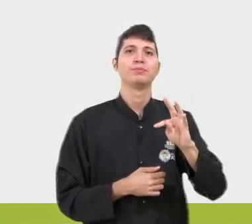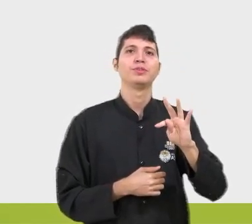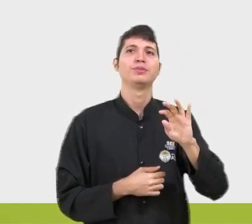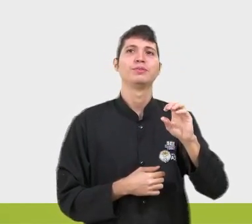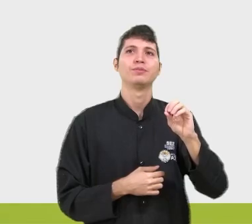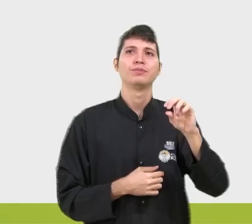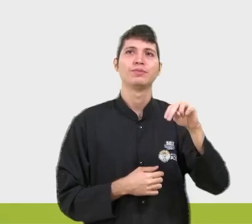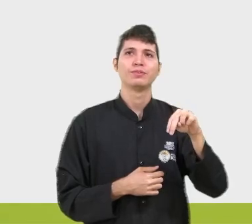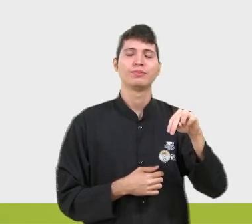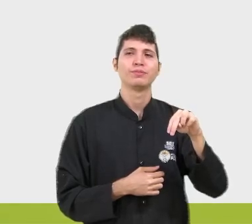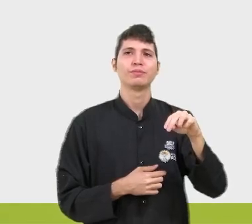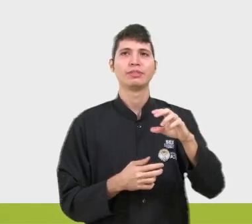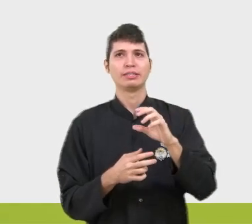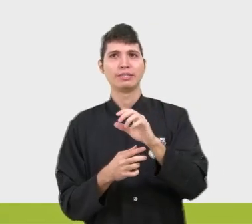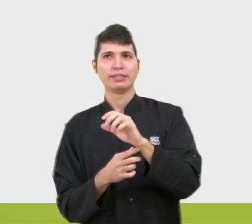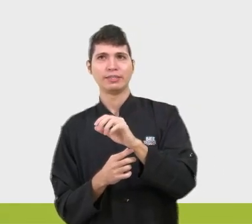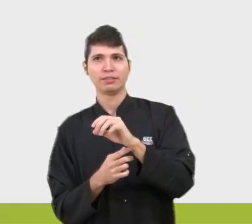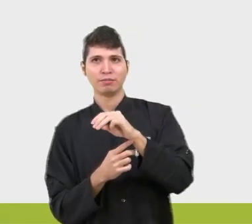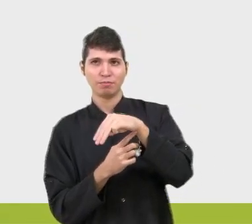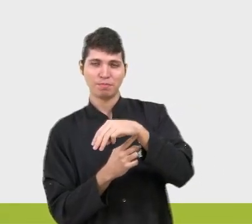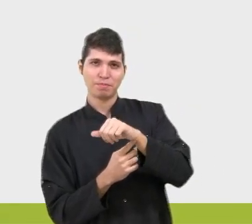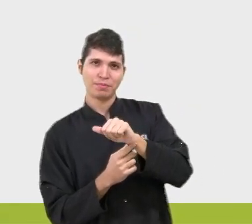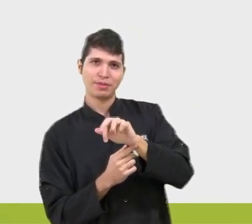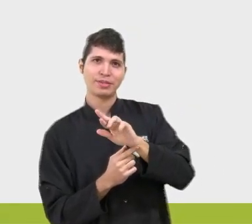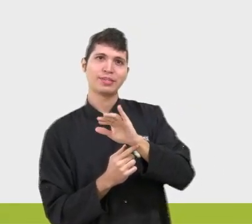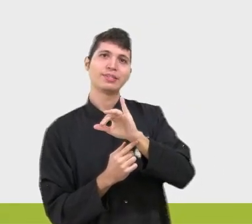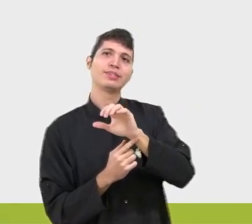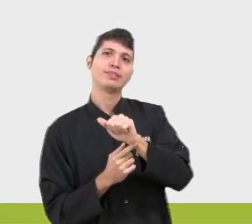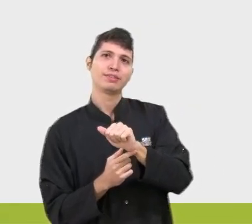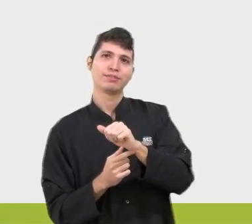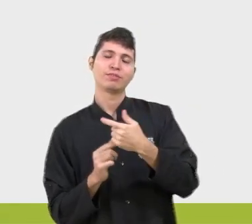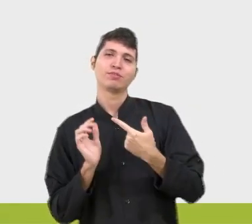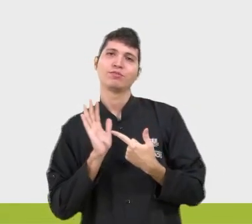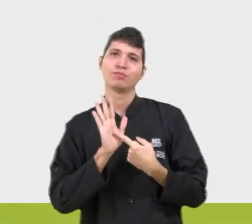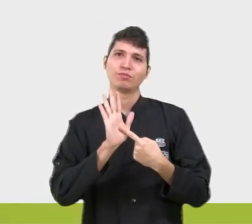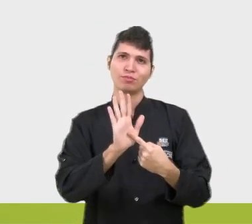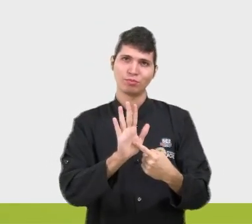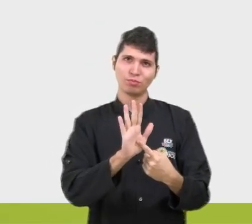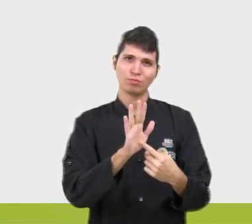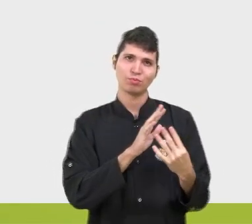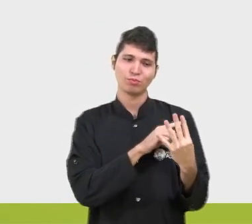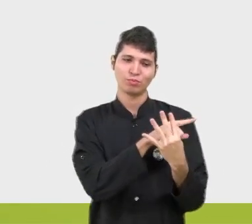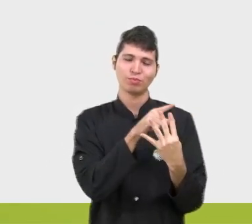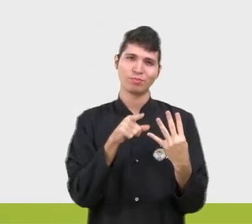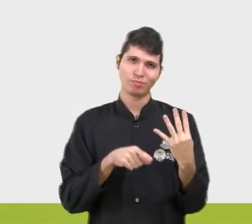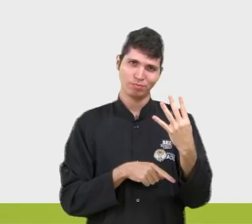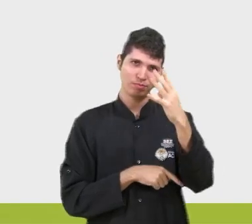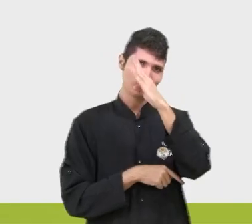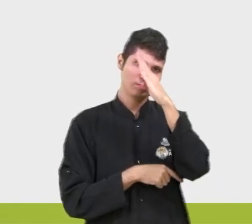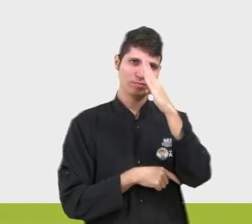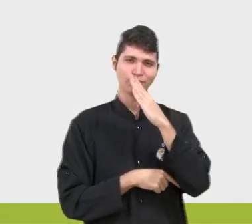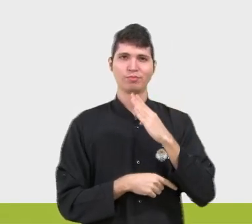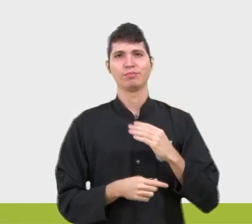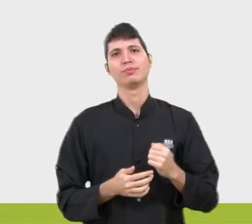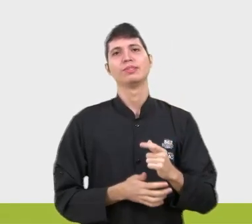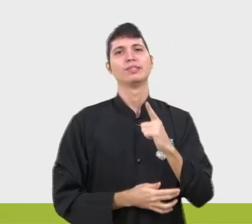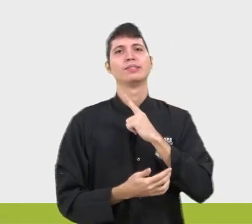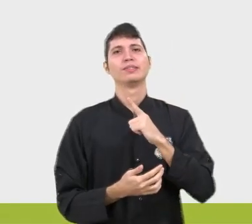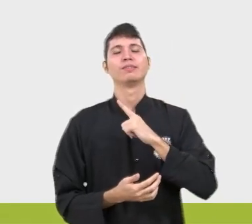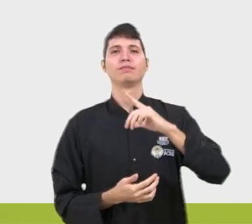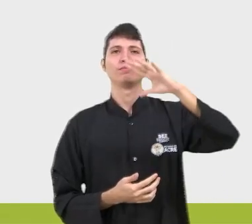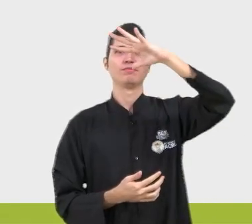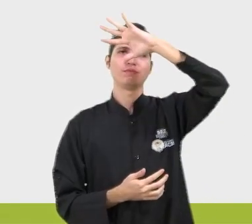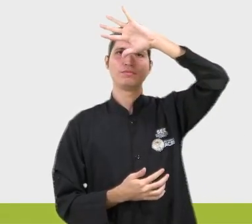questão, tá? Chamada de os 4 Brasis. Então, como é dividido? Eu tenho a Amazônia,